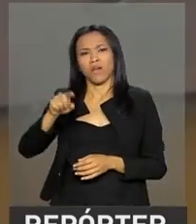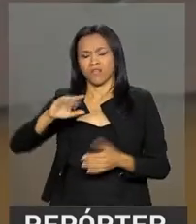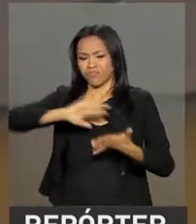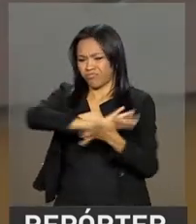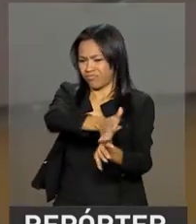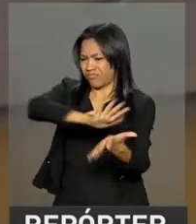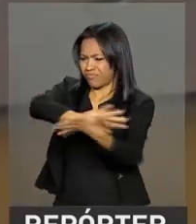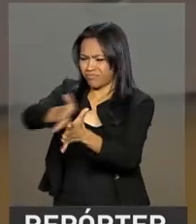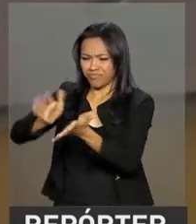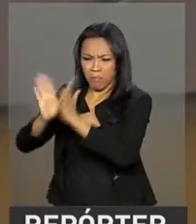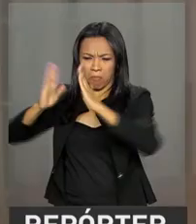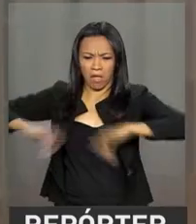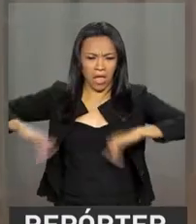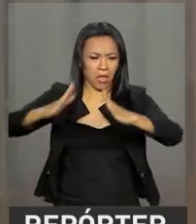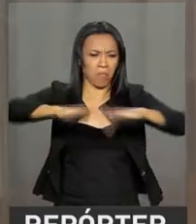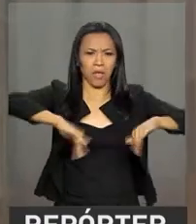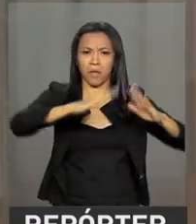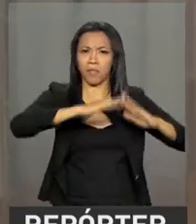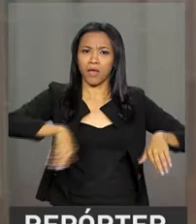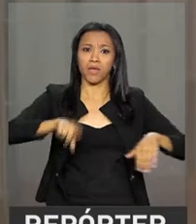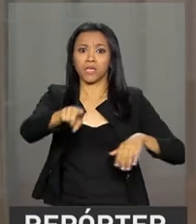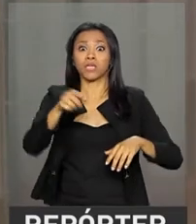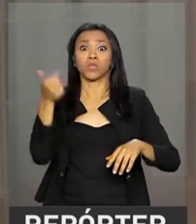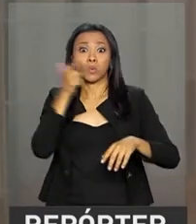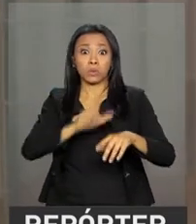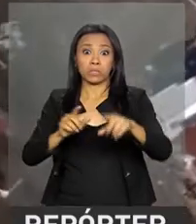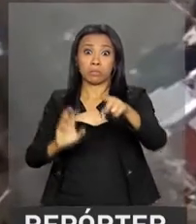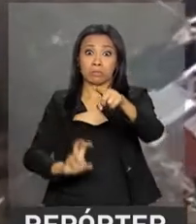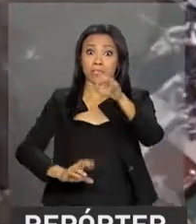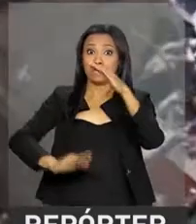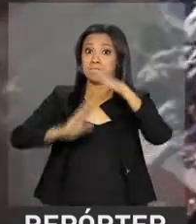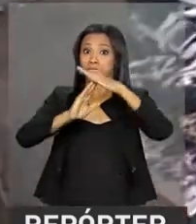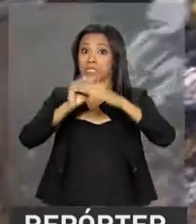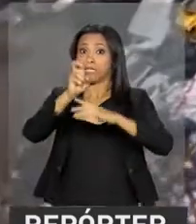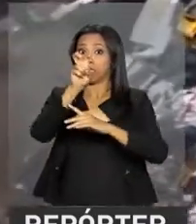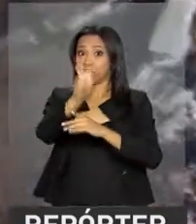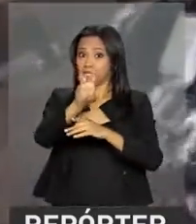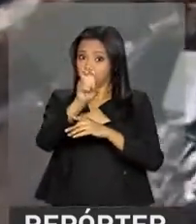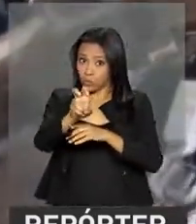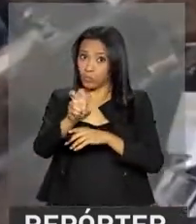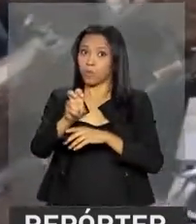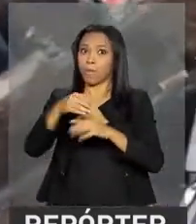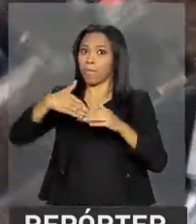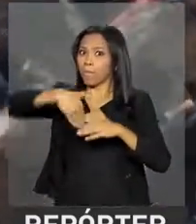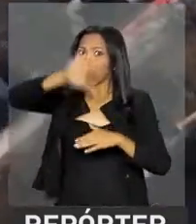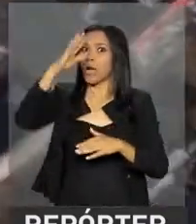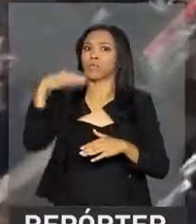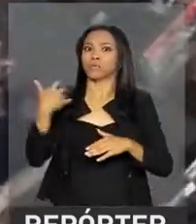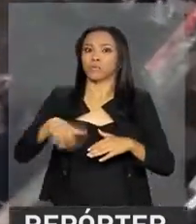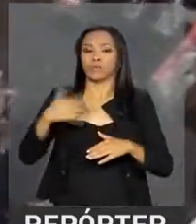caribe o irmão cansou a categoria 5 a mais alta registrada para furacões